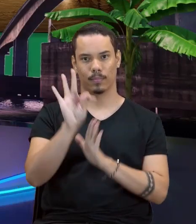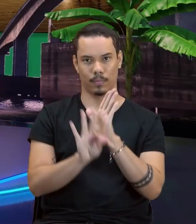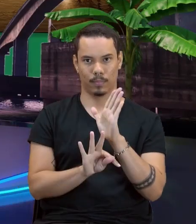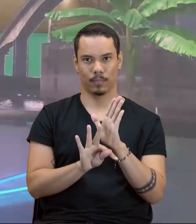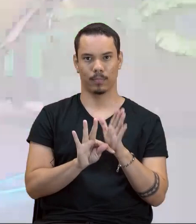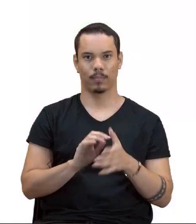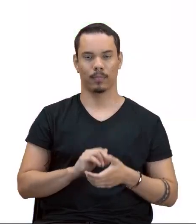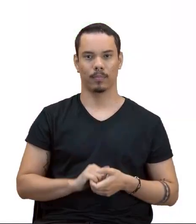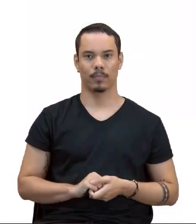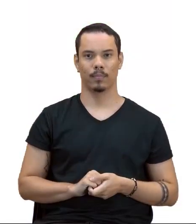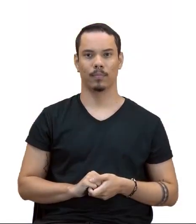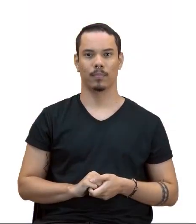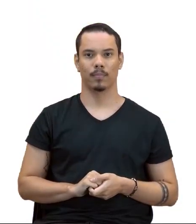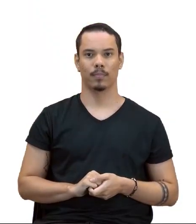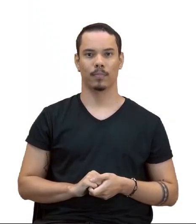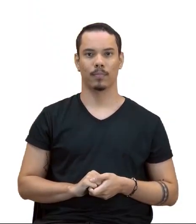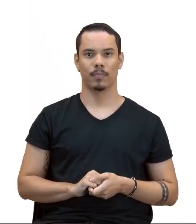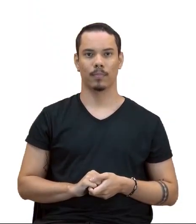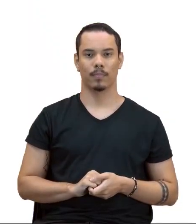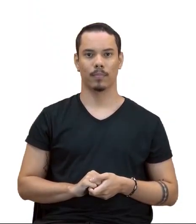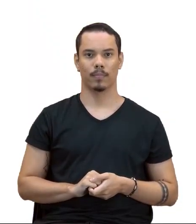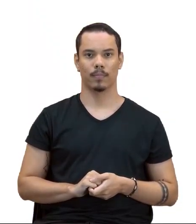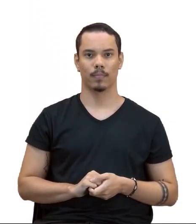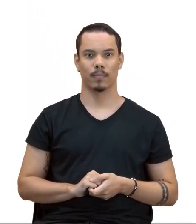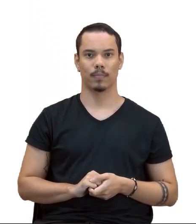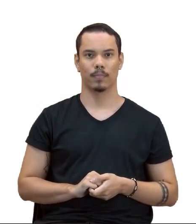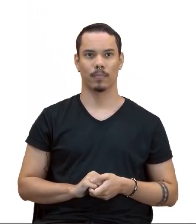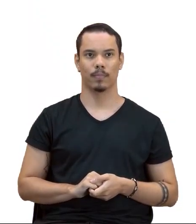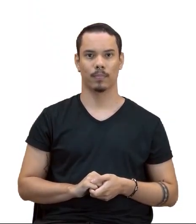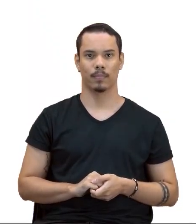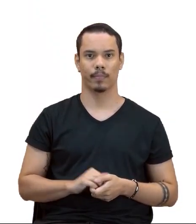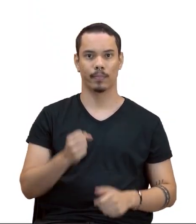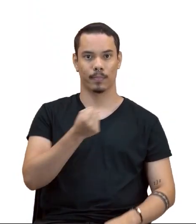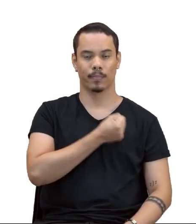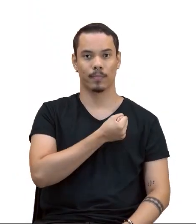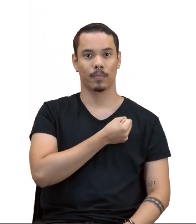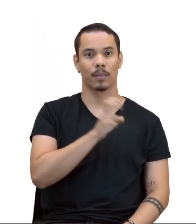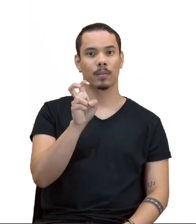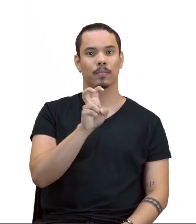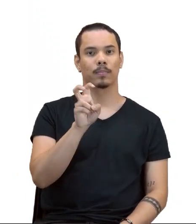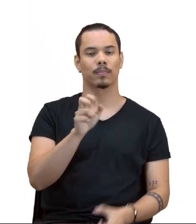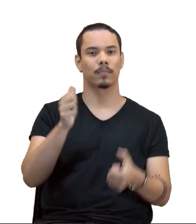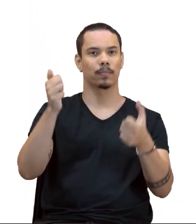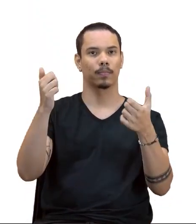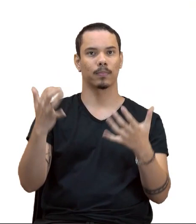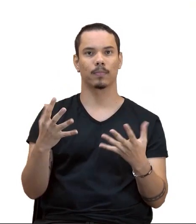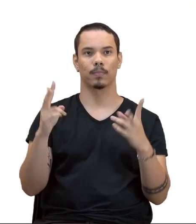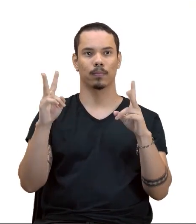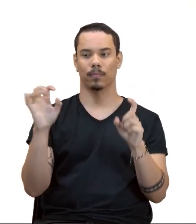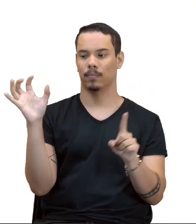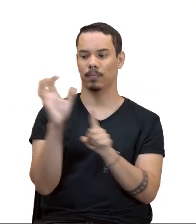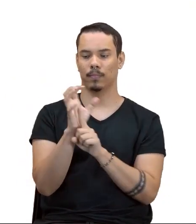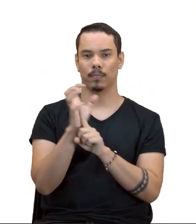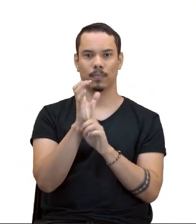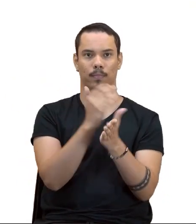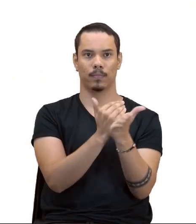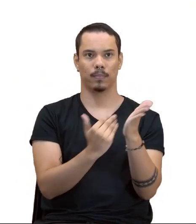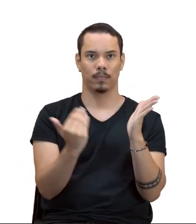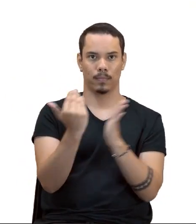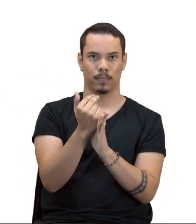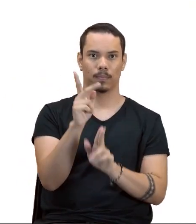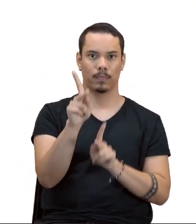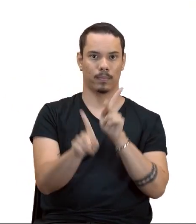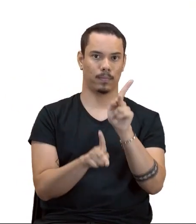Perfeito. Beleza? Vamos lá. Questão 5. Comente sobre a influência do aumento